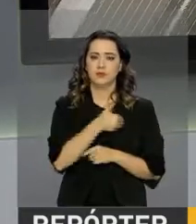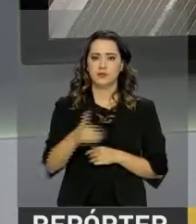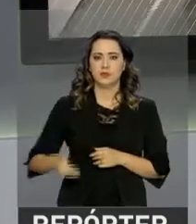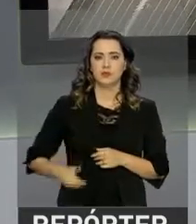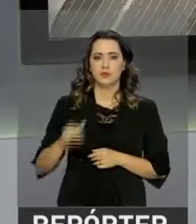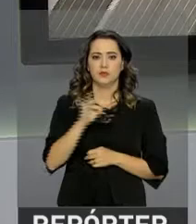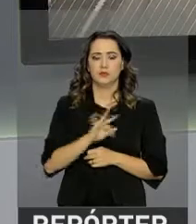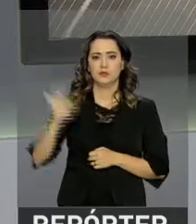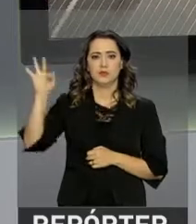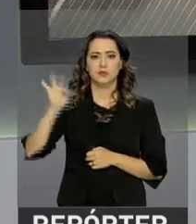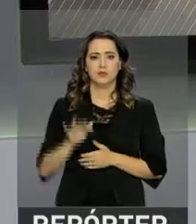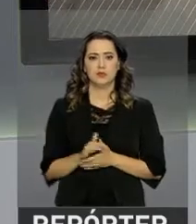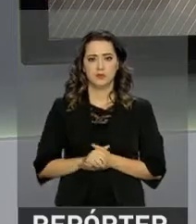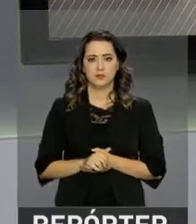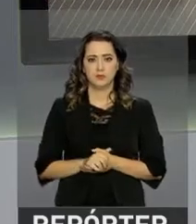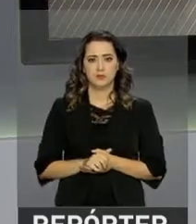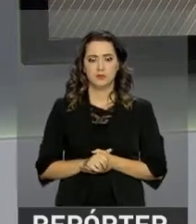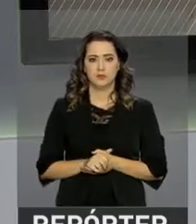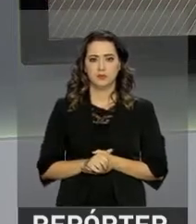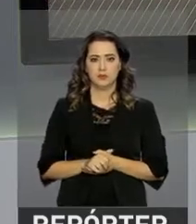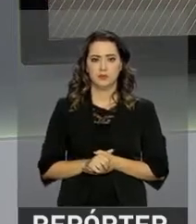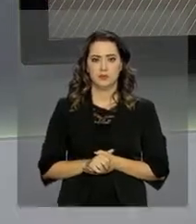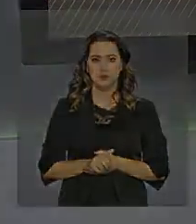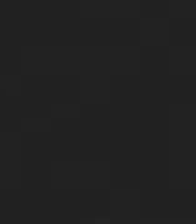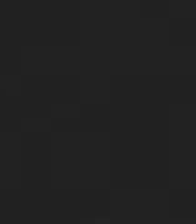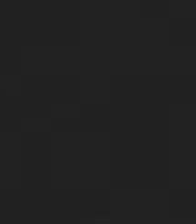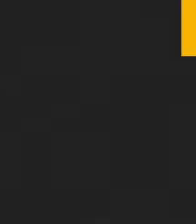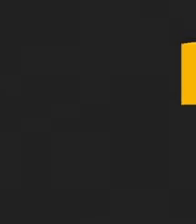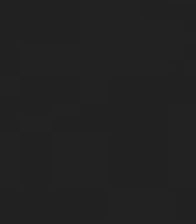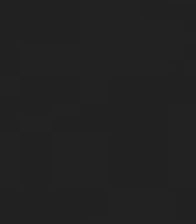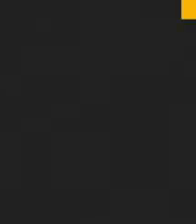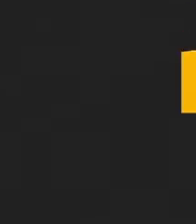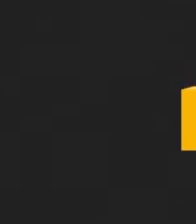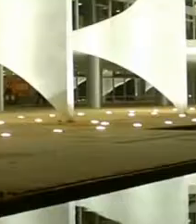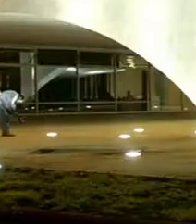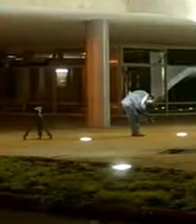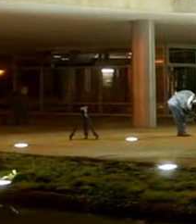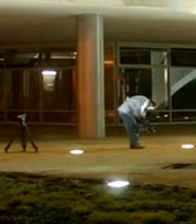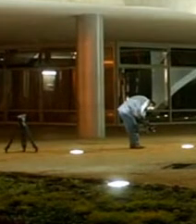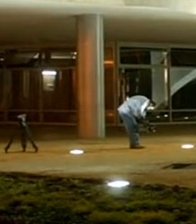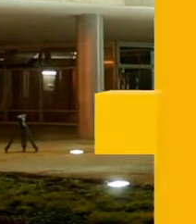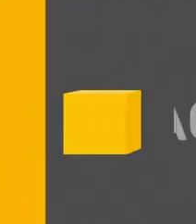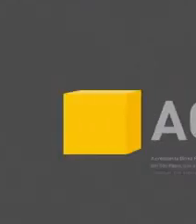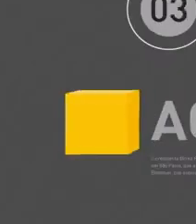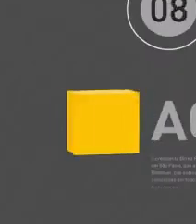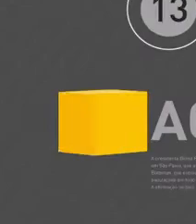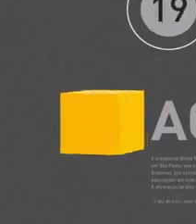na NBR, a TV do Governo Federal.